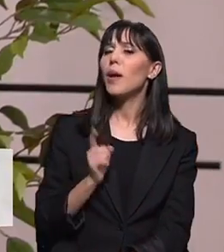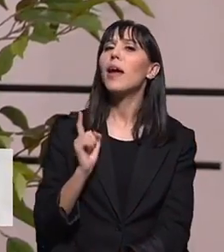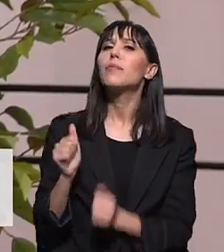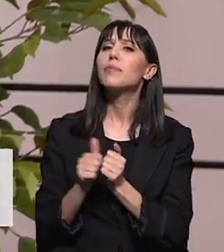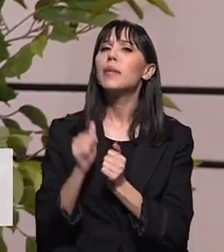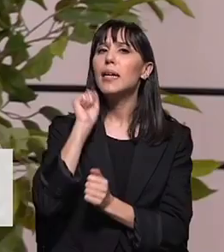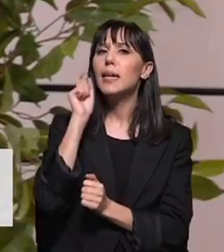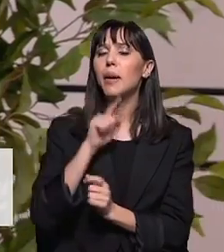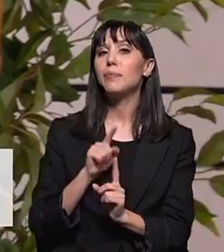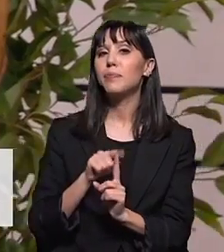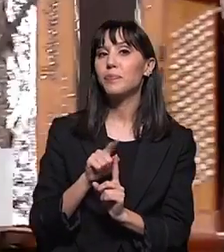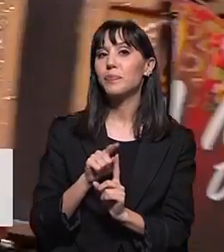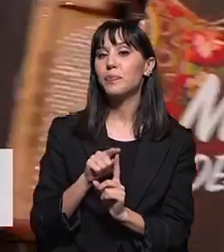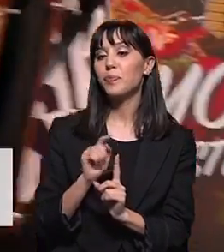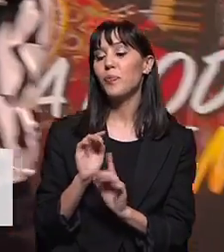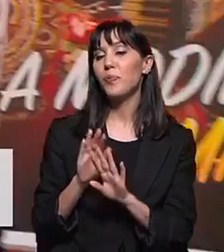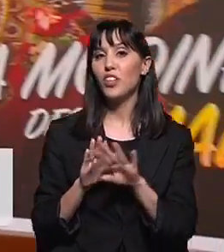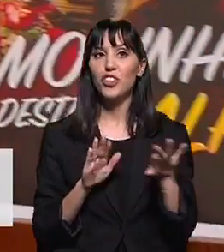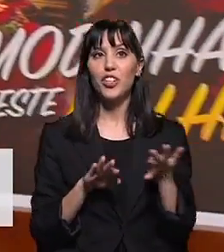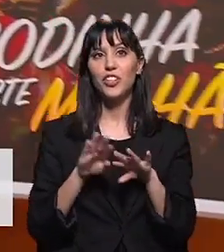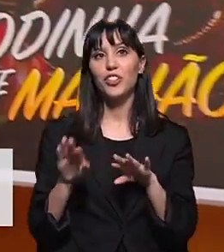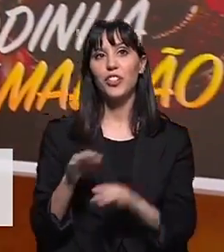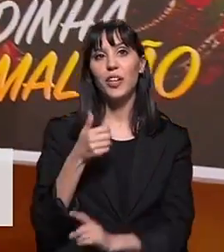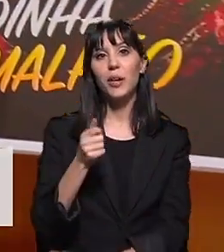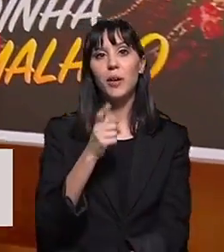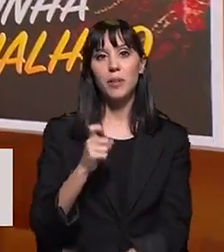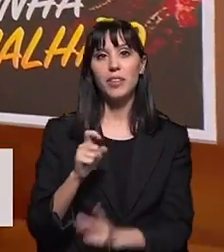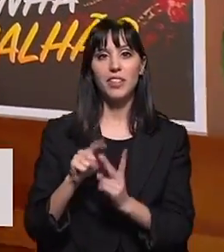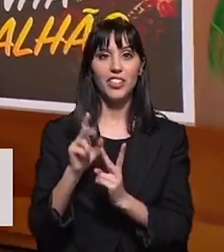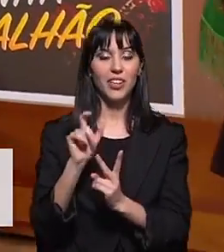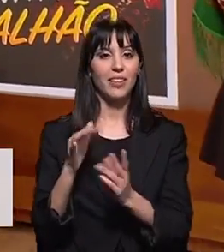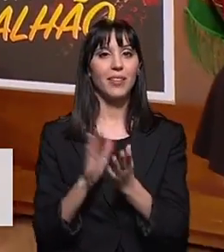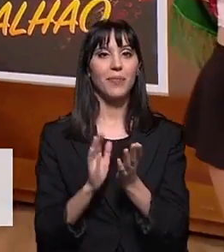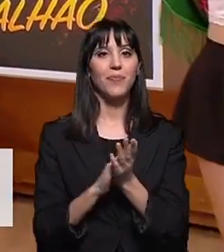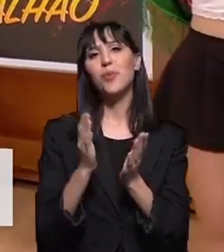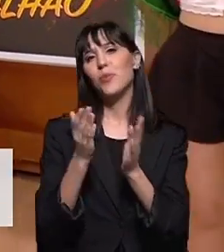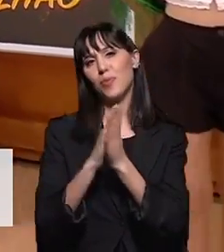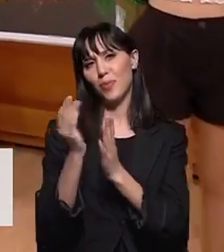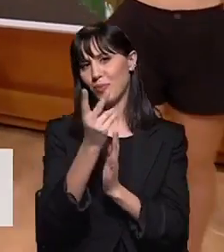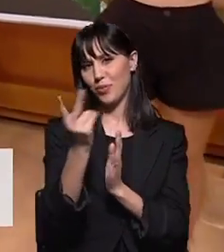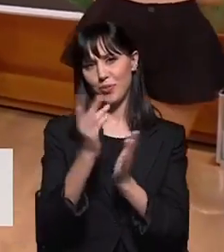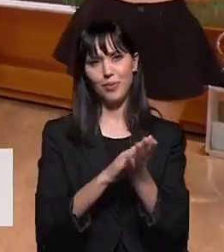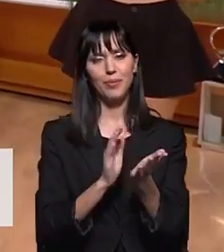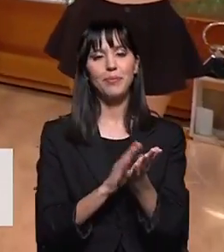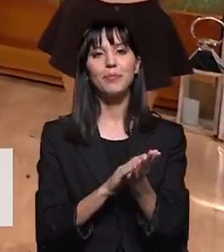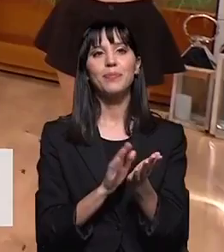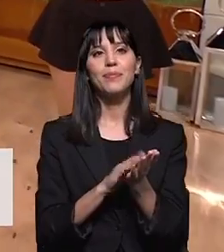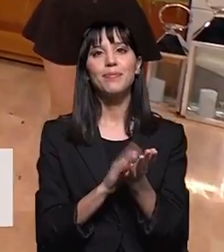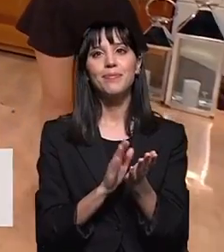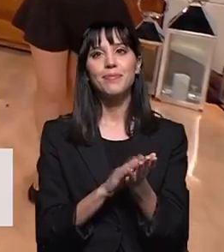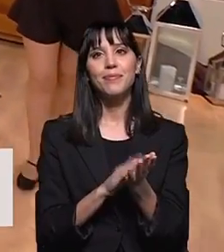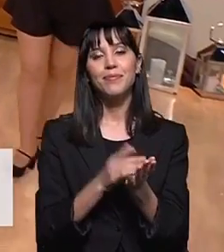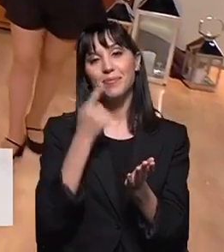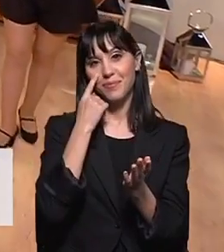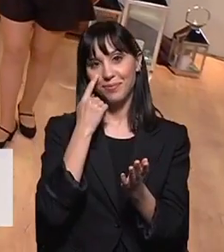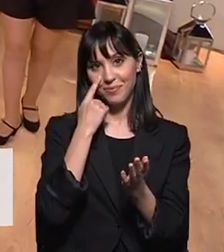Rui? Olha, a Bica é do meu lado esquerdo e a grande Beatriz do meu lado direito. Ora, um grande aplauso para as duas. Vamos espreitar o